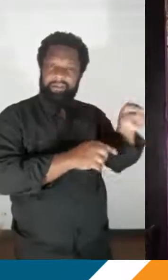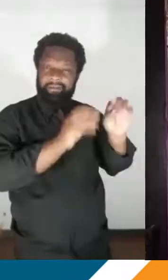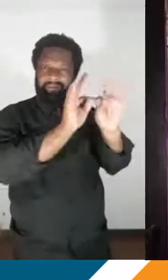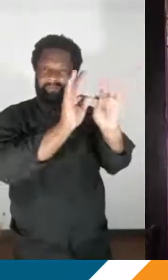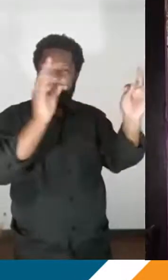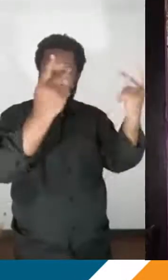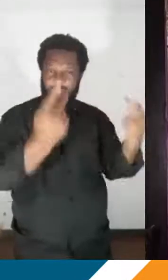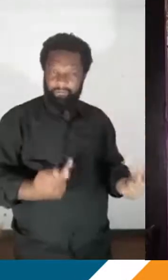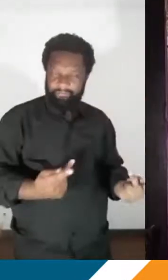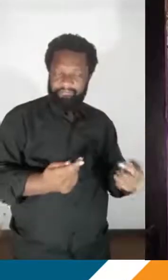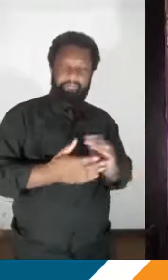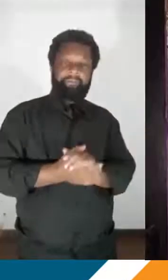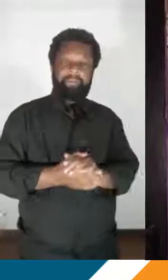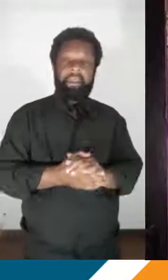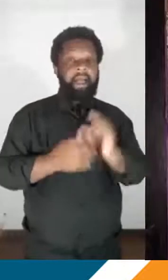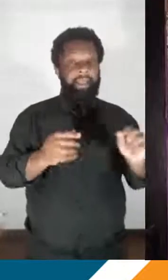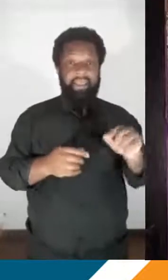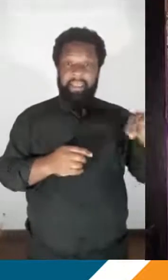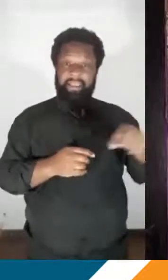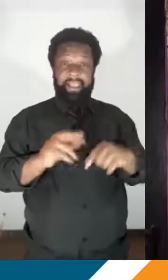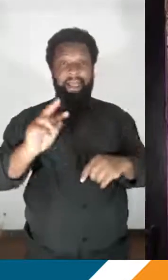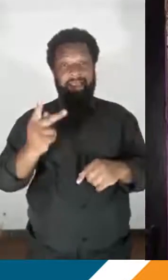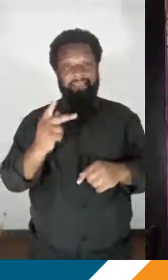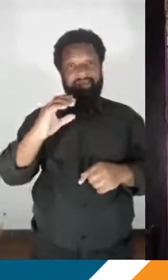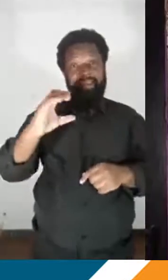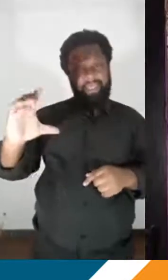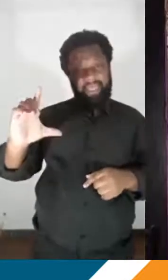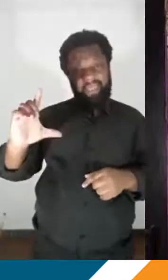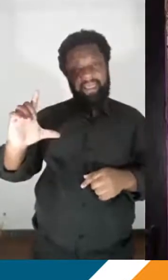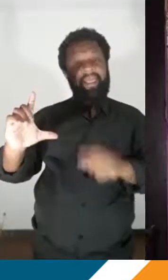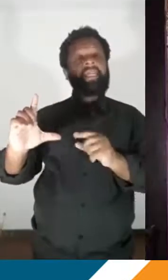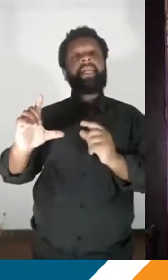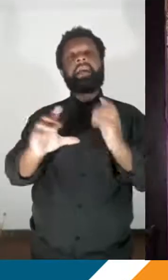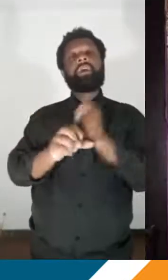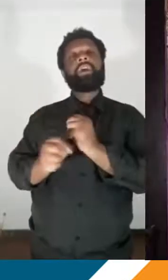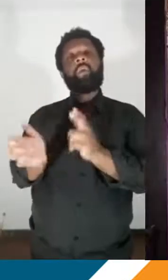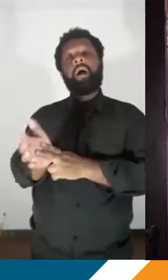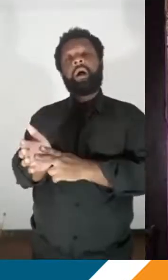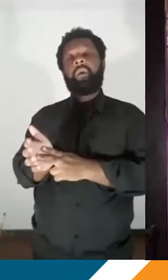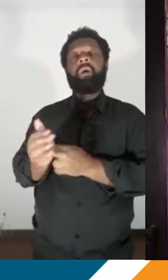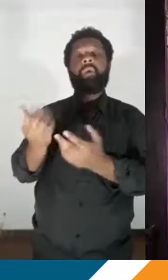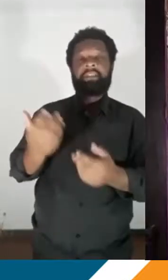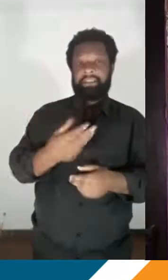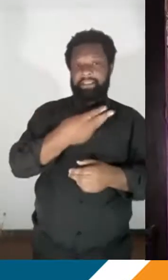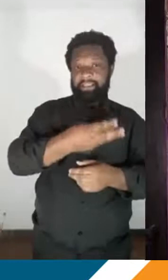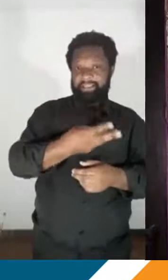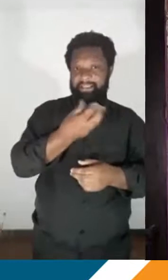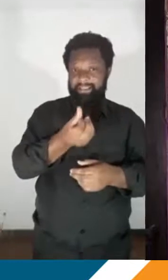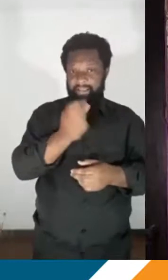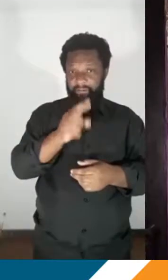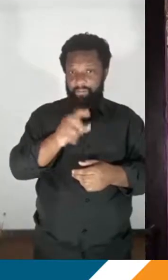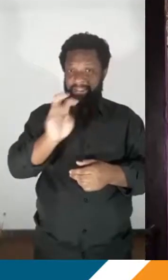tabela periódica, que pro caso do HCl, né, essa massa molar aqui, é igual a